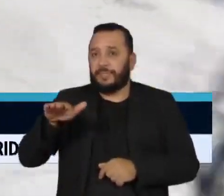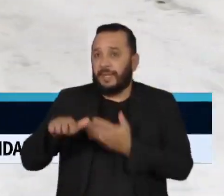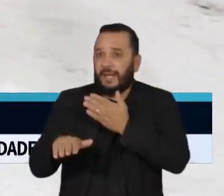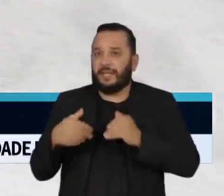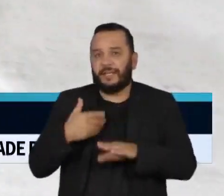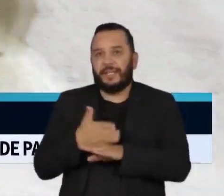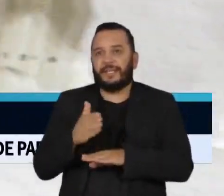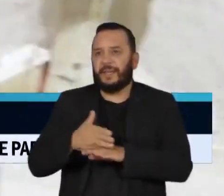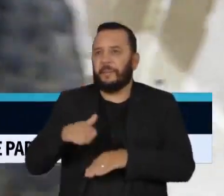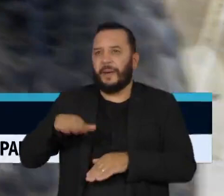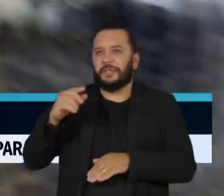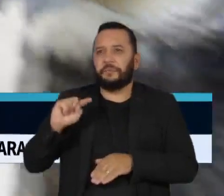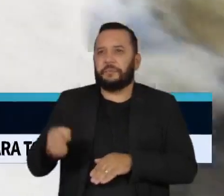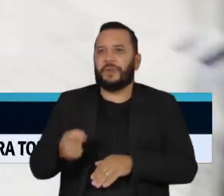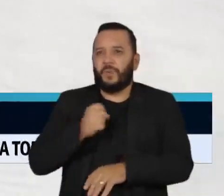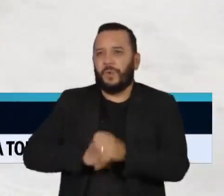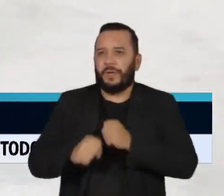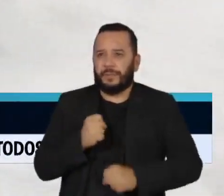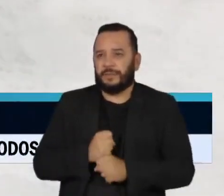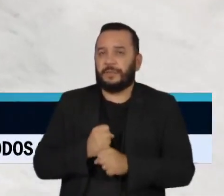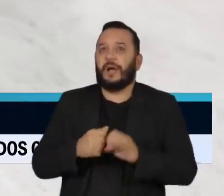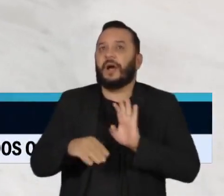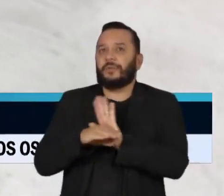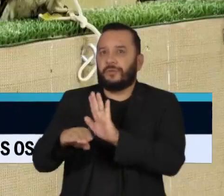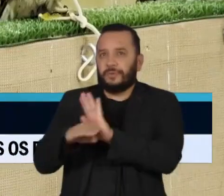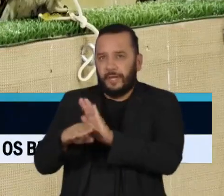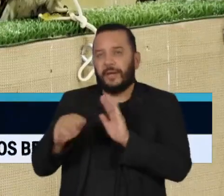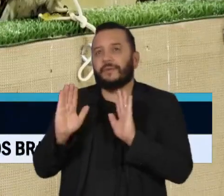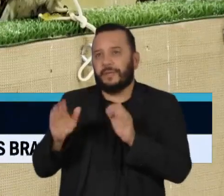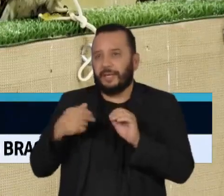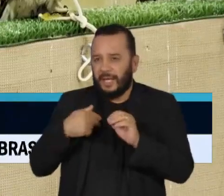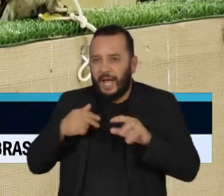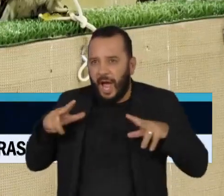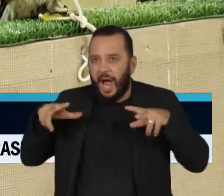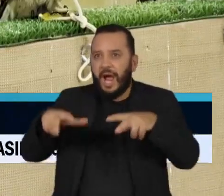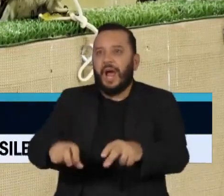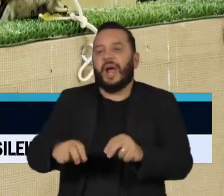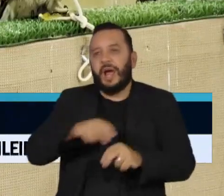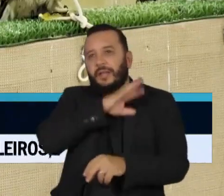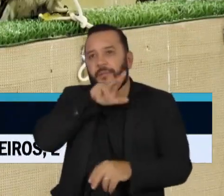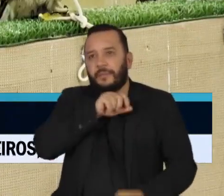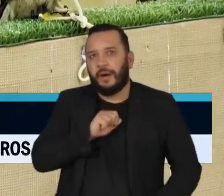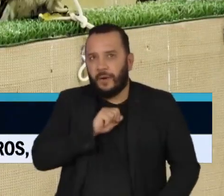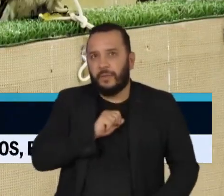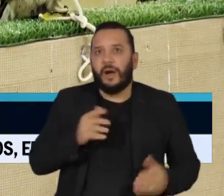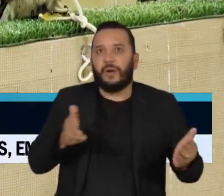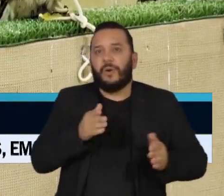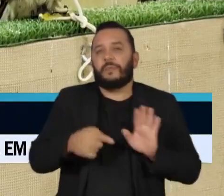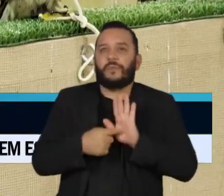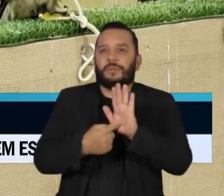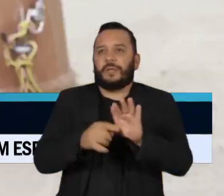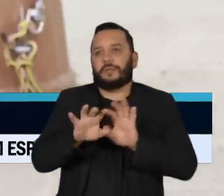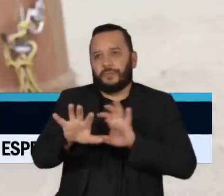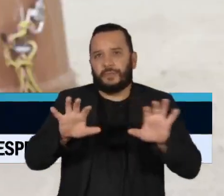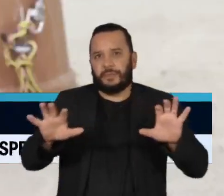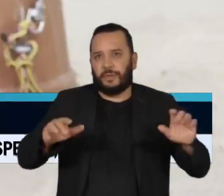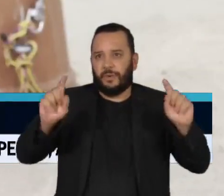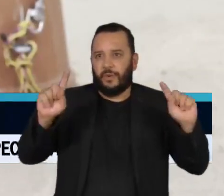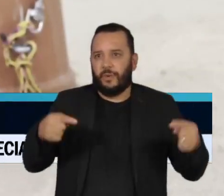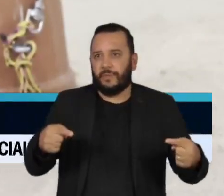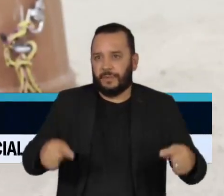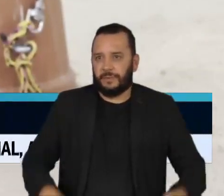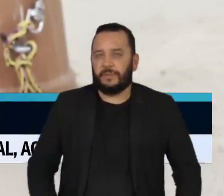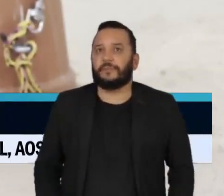a mais de mil anos e que no passado ajudavam nas caçadas atualmente são usados em exibições e competições